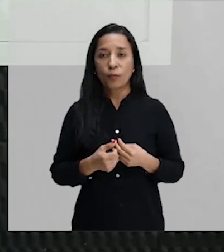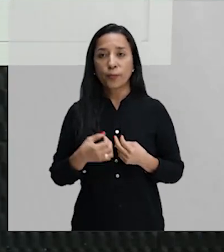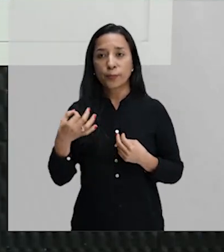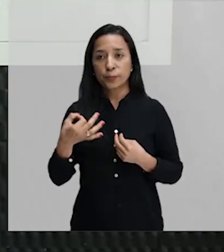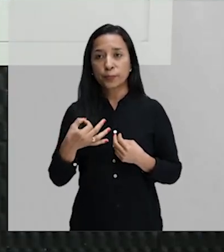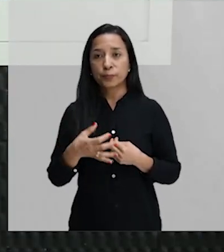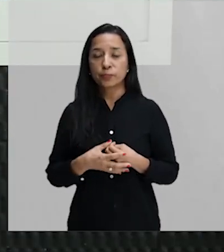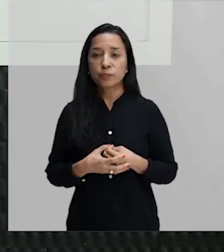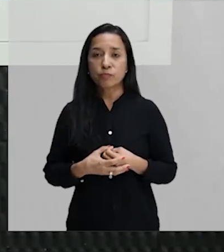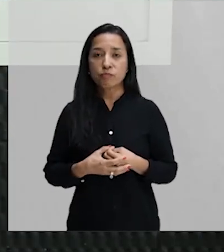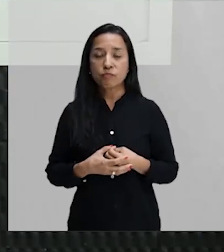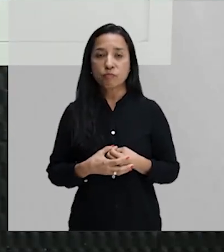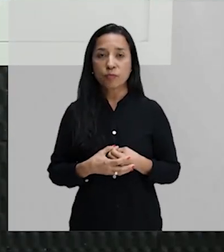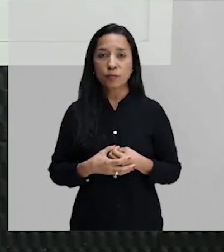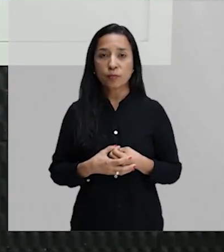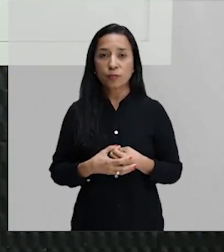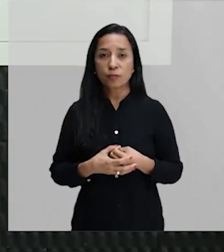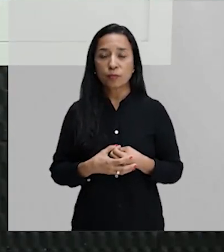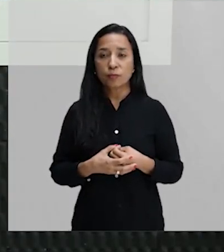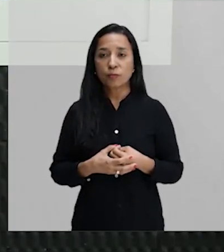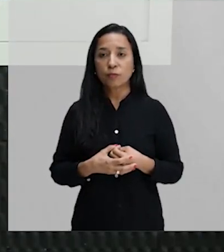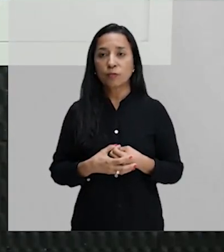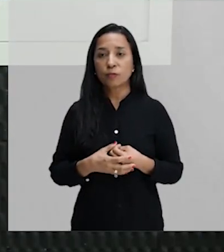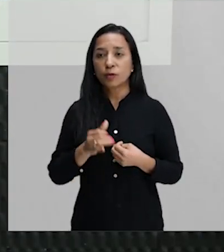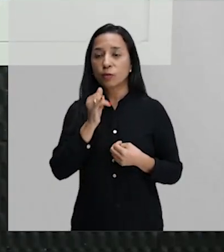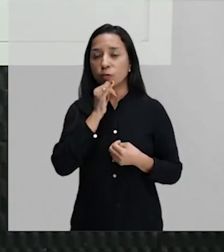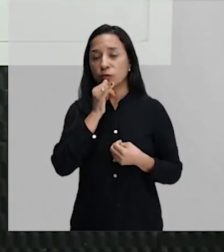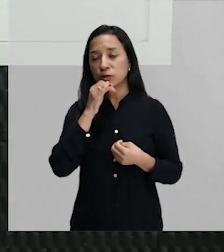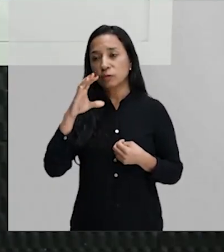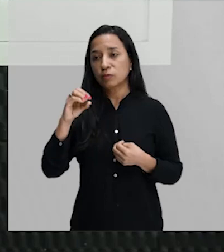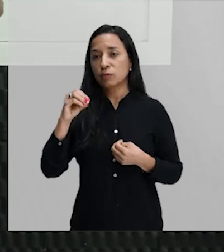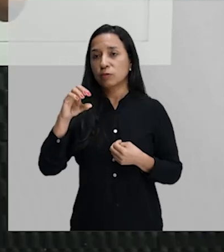Certo? No caso, um exemplo com o cosseno.